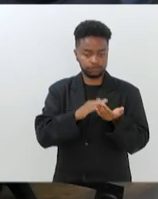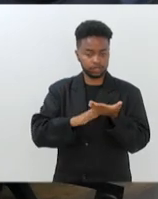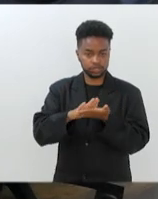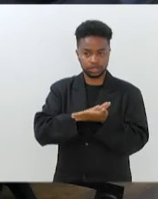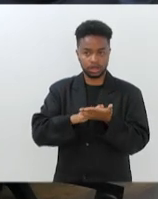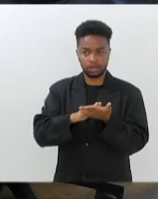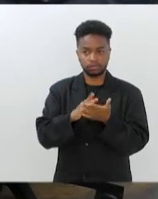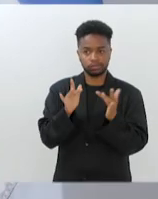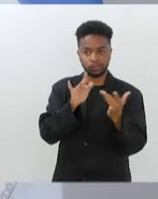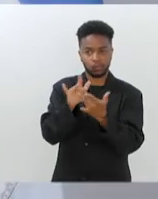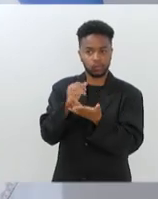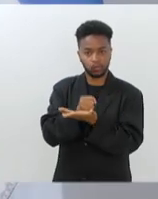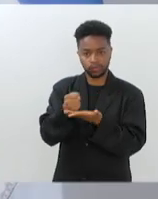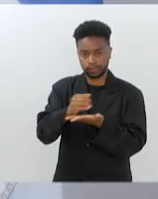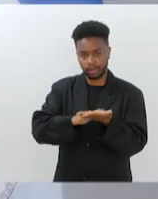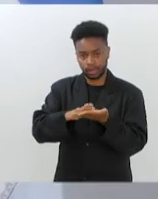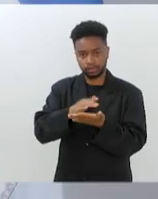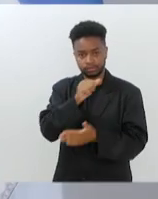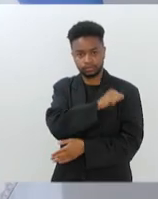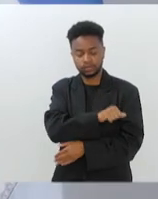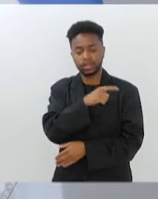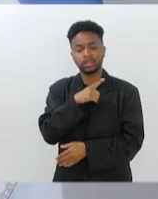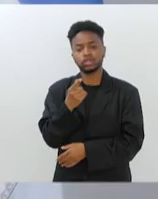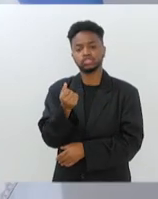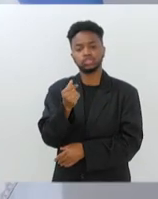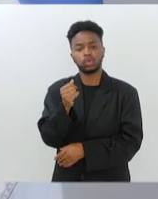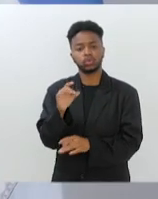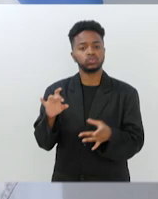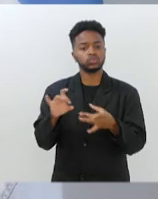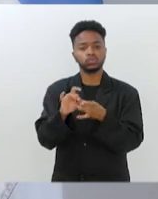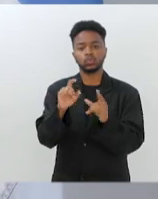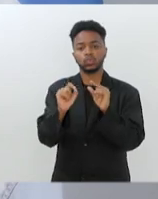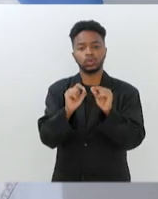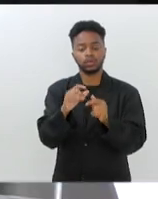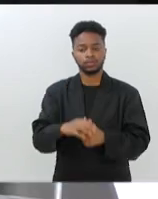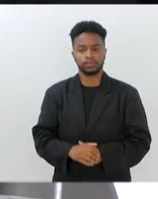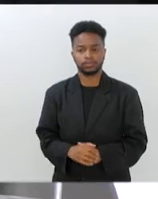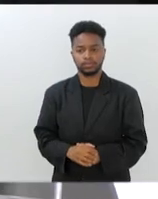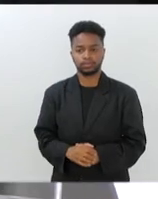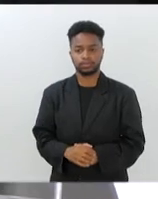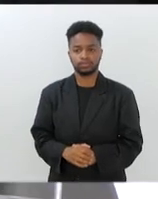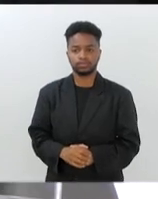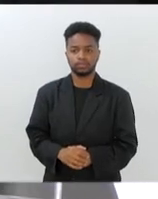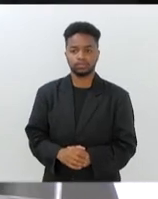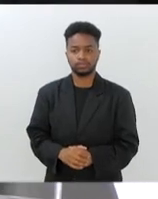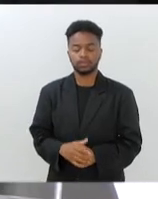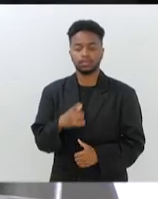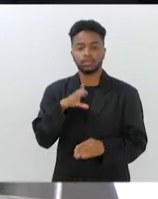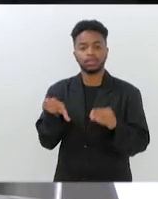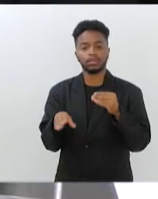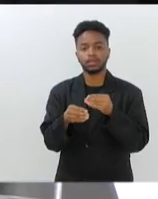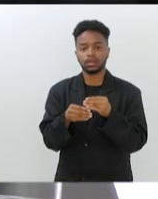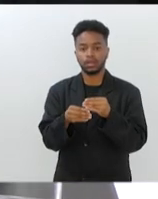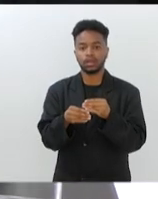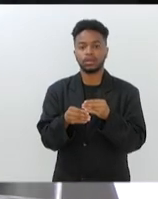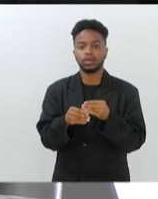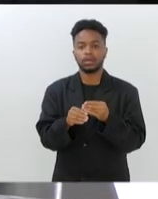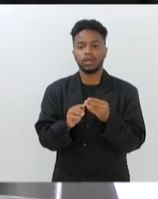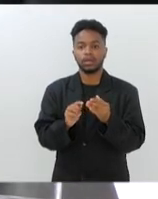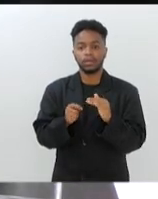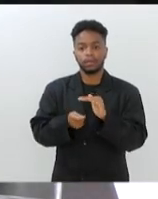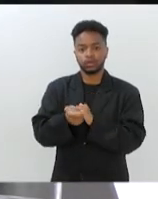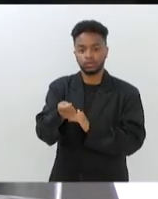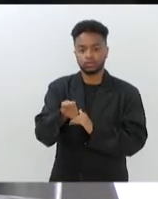não nesse dinheiro aí tá incluído o quê Tá incluído o o patrocínio ao